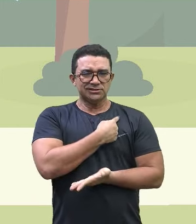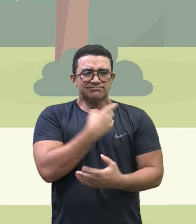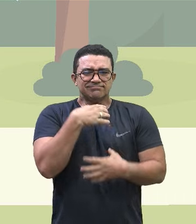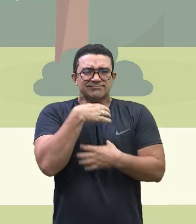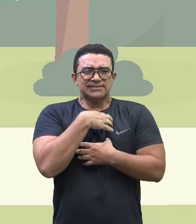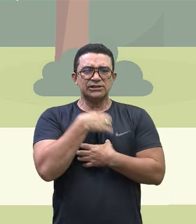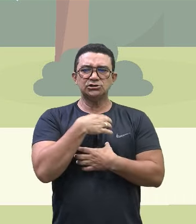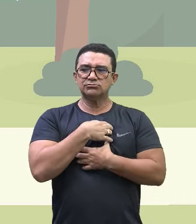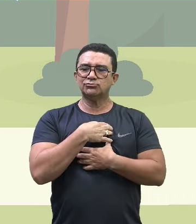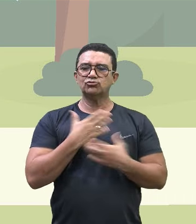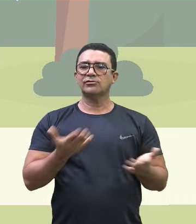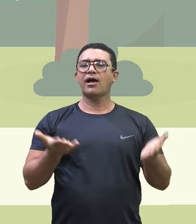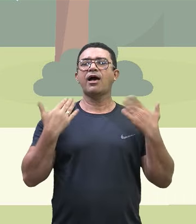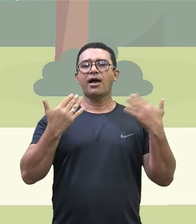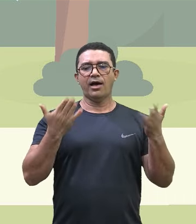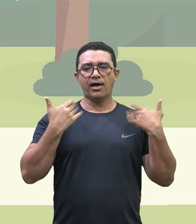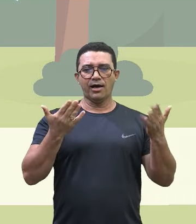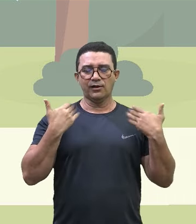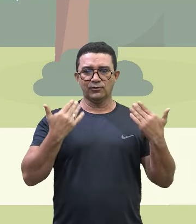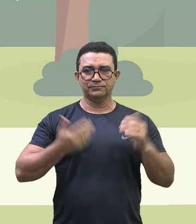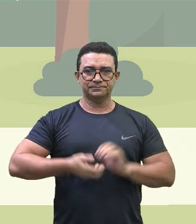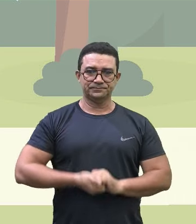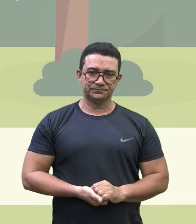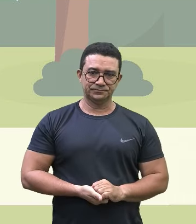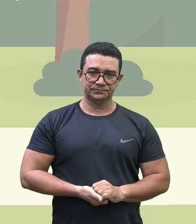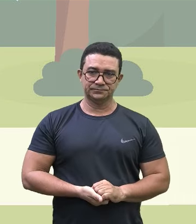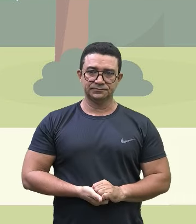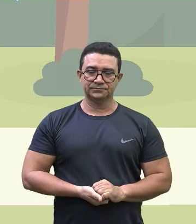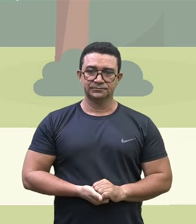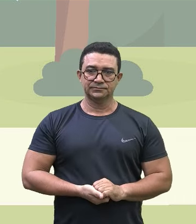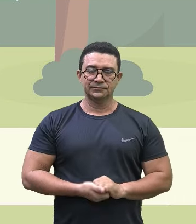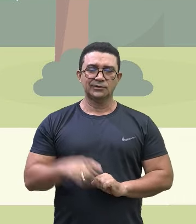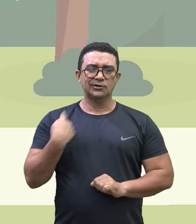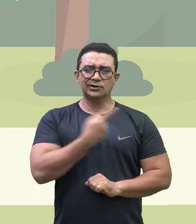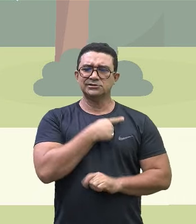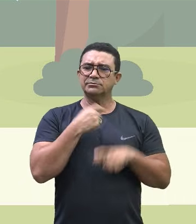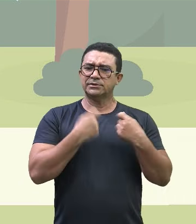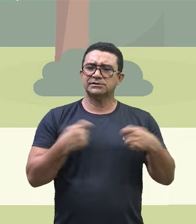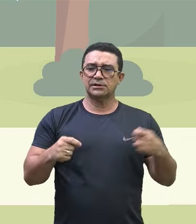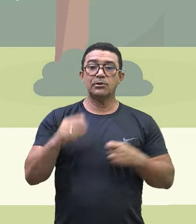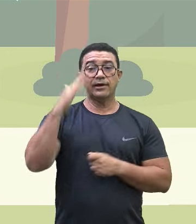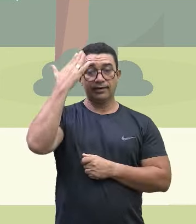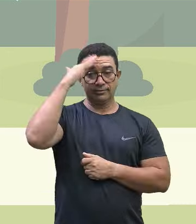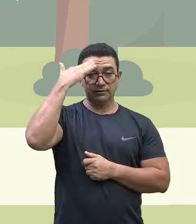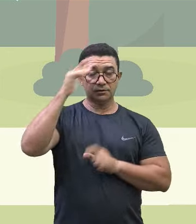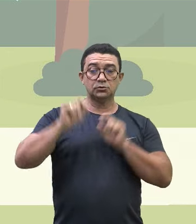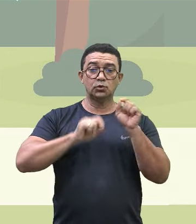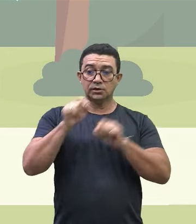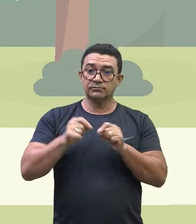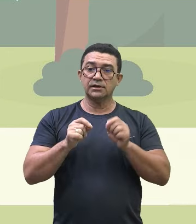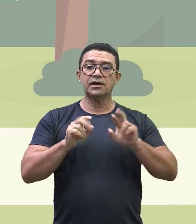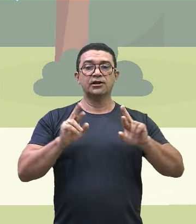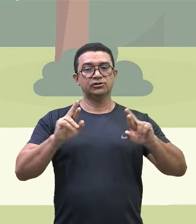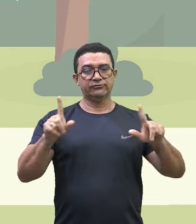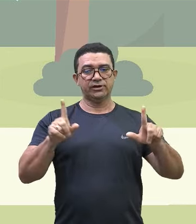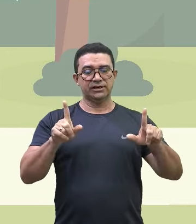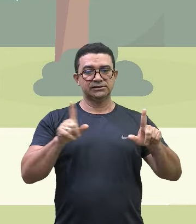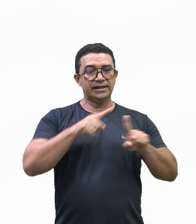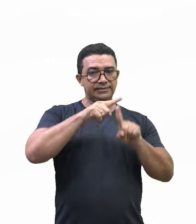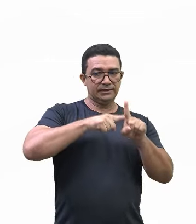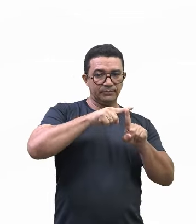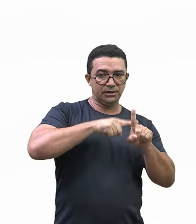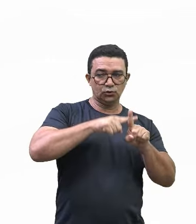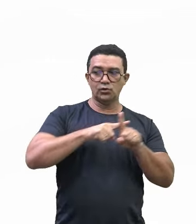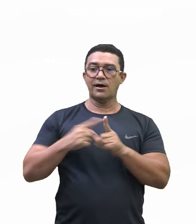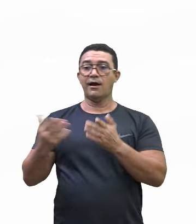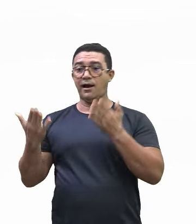com calor, tá bom? Então, para isso, a gente precisa entender a diferença entre calor e temperatura.